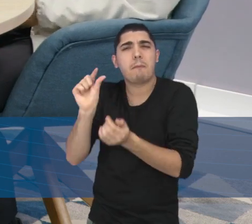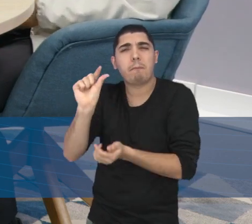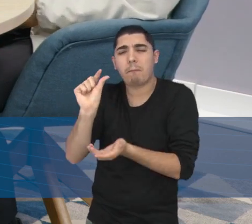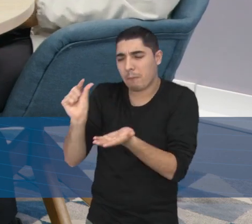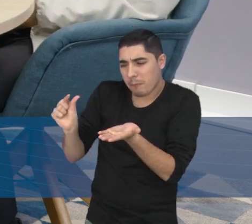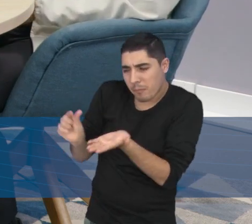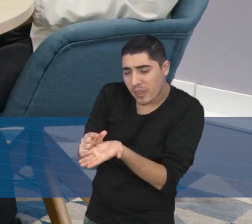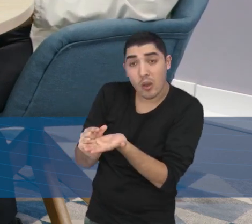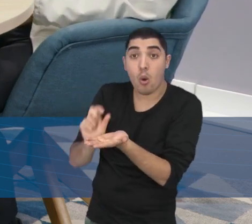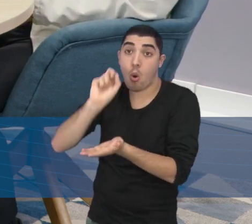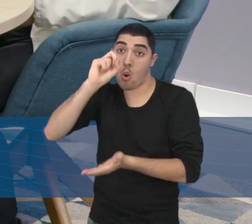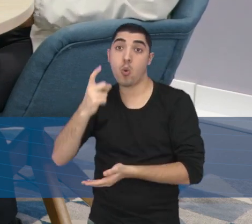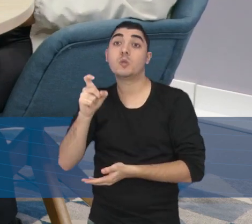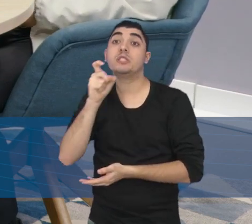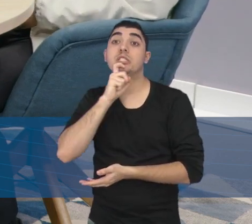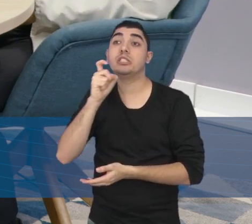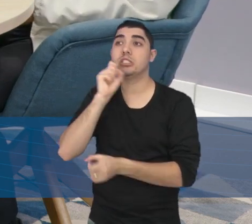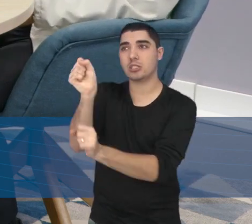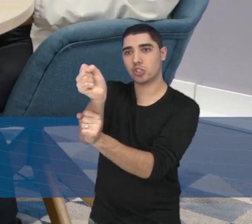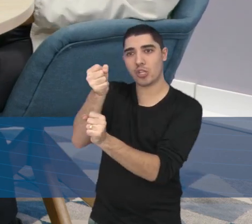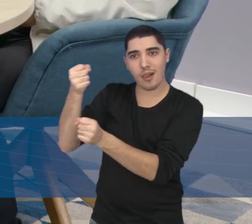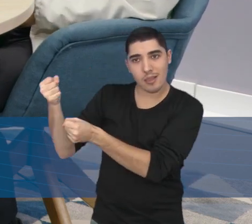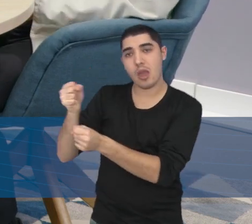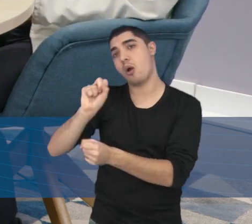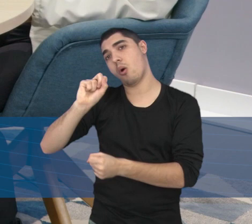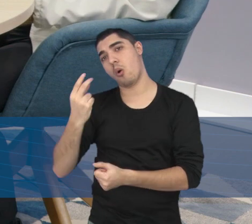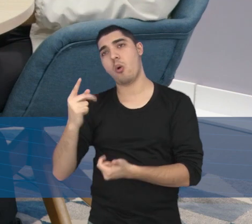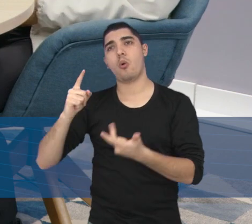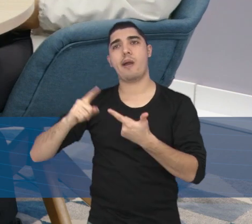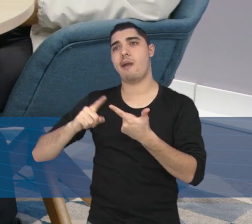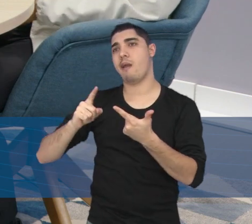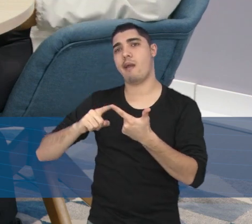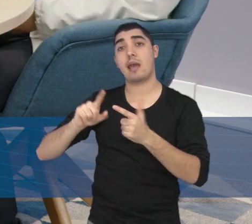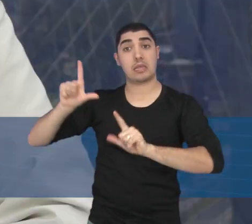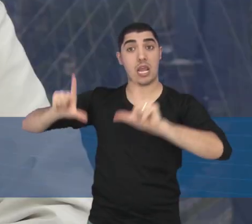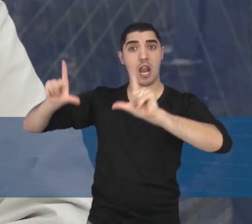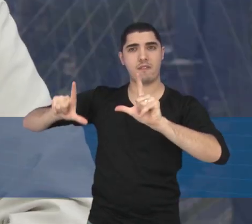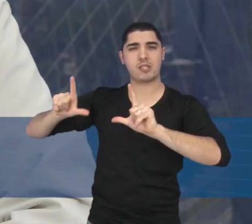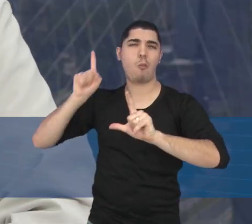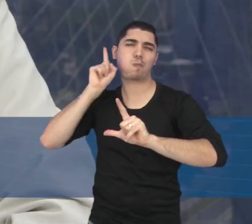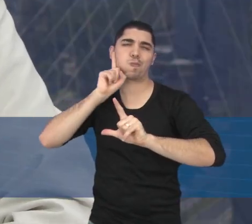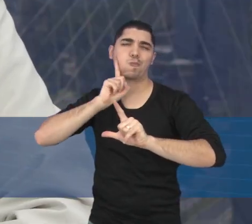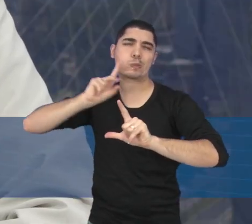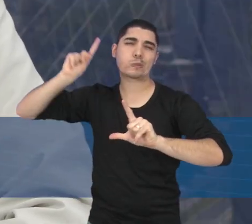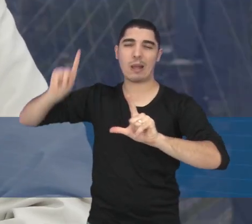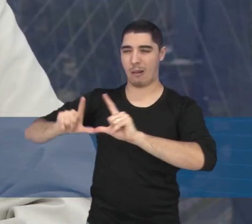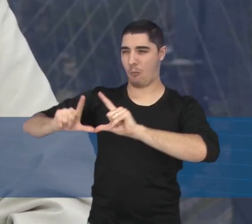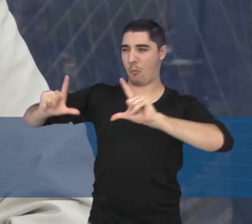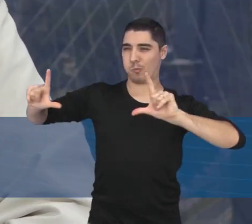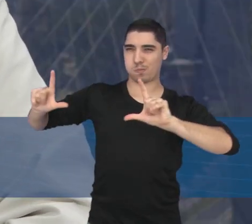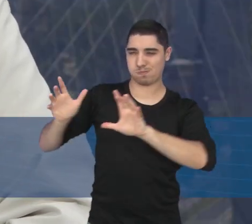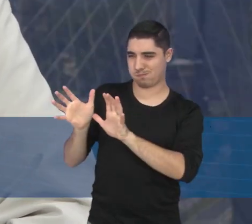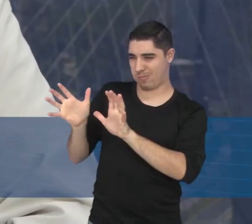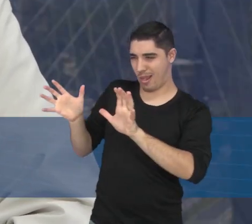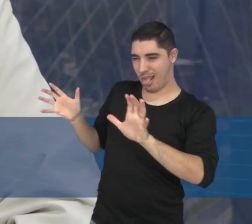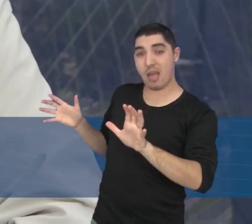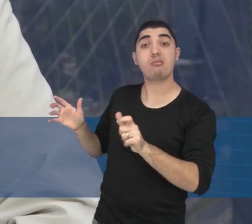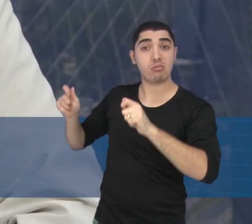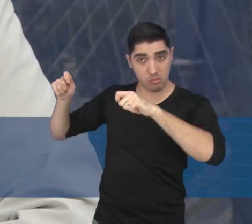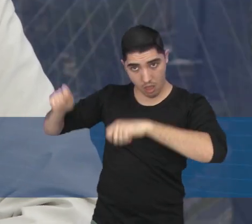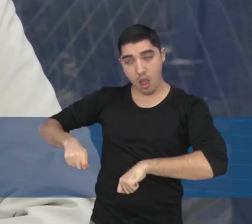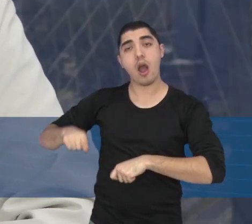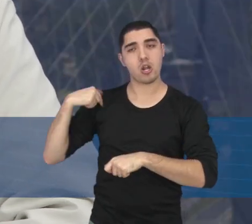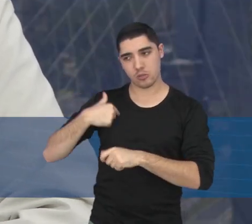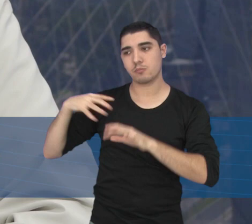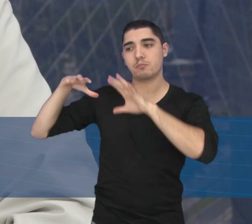né? Mas até uma geladeira, uma TV daquelas antigas, e a gente ainda consegue, ainda retira hoje isso, por incrível que